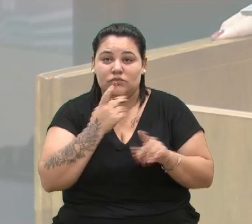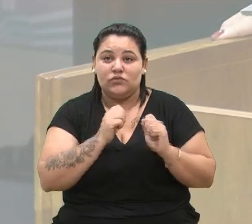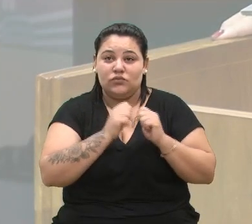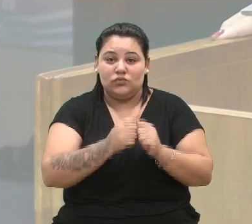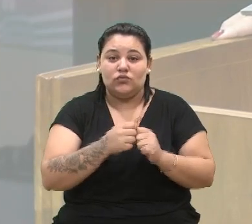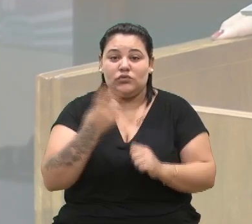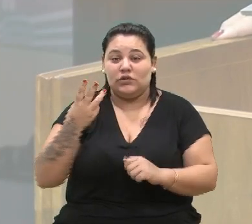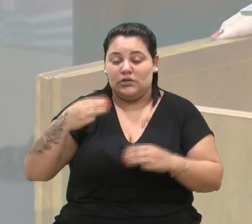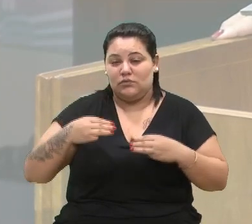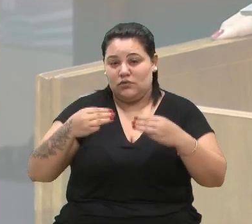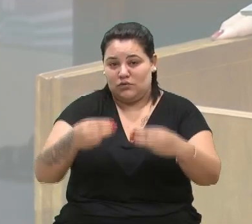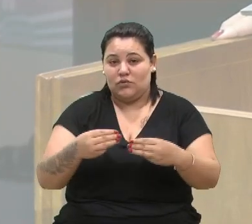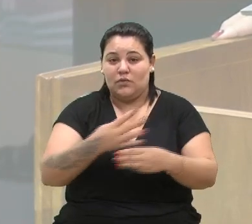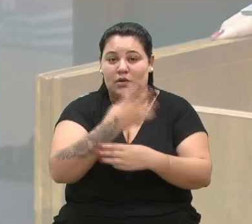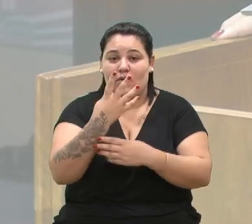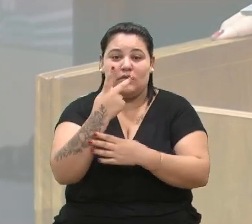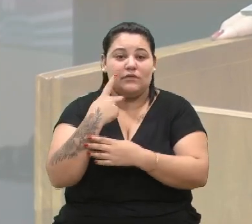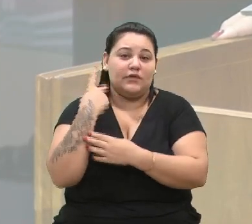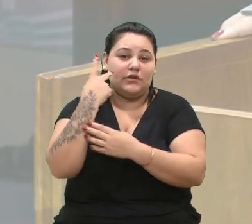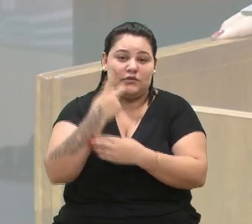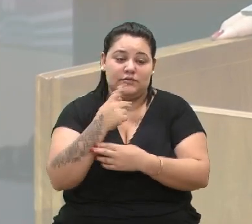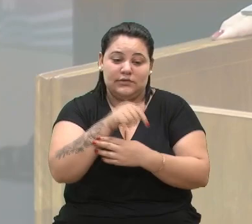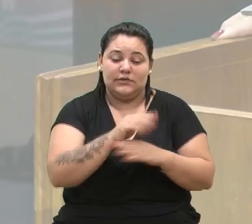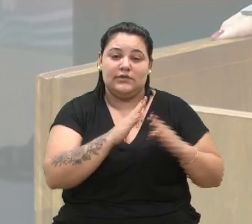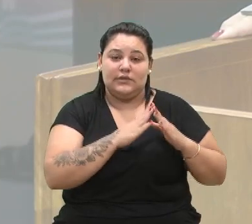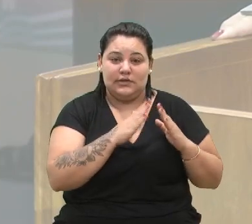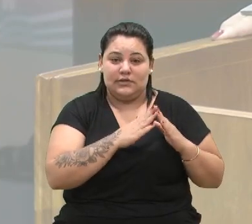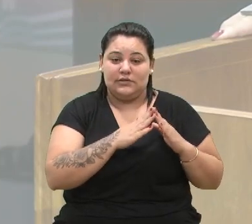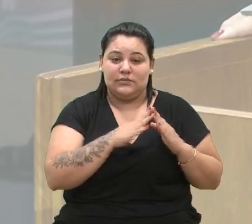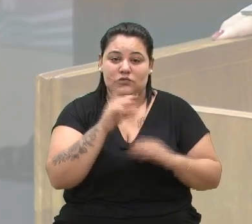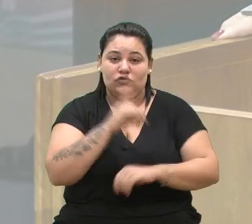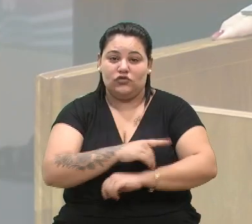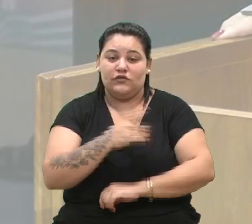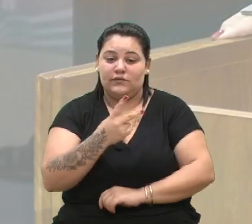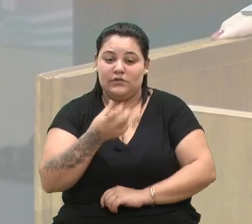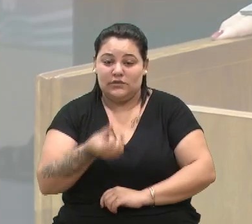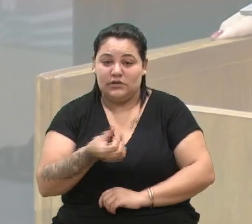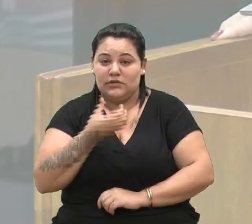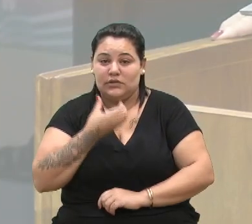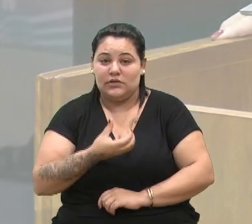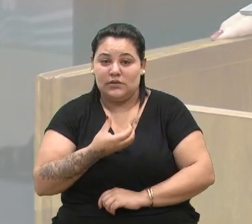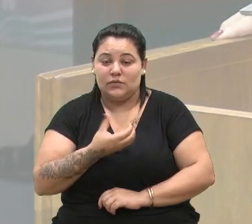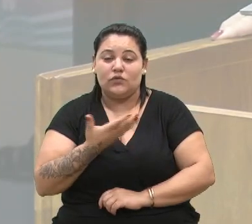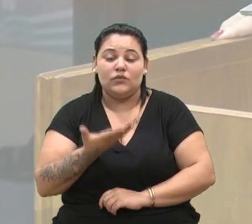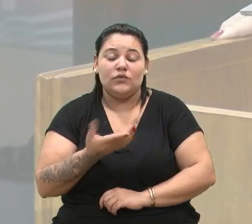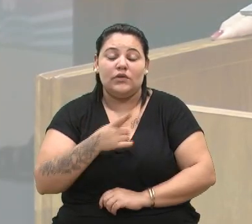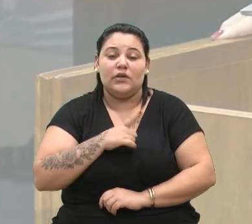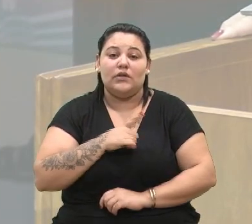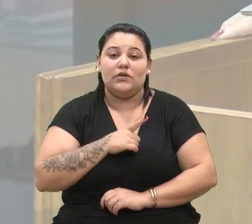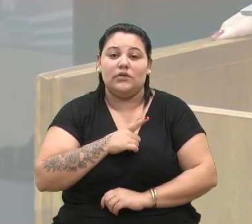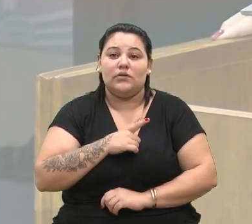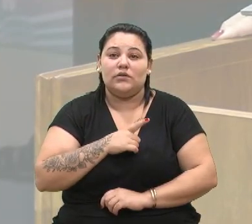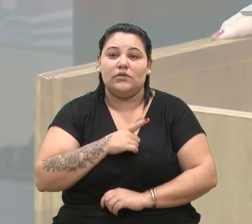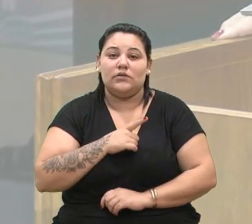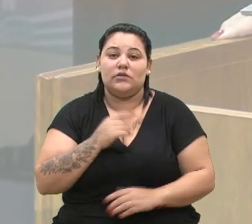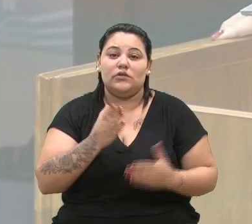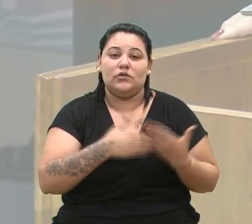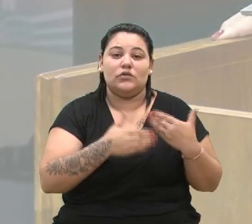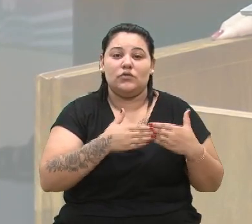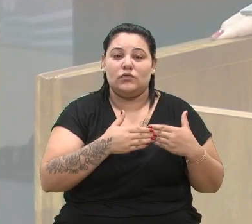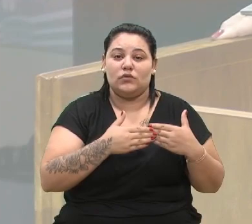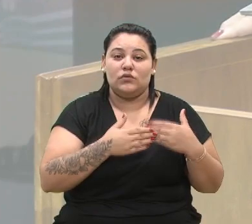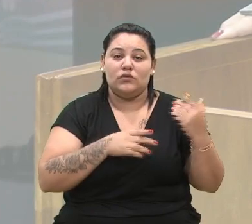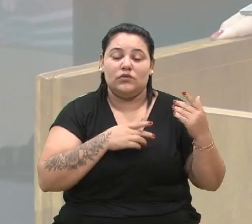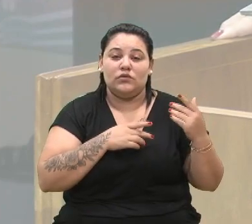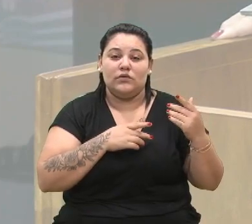4 vereadores desta casa, no dia 26 de dezembro, que ele tem muito, todo o debate é